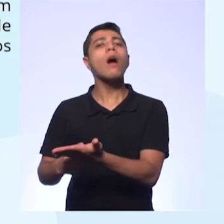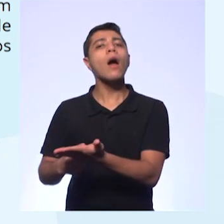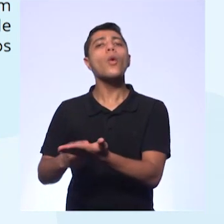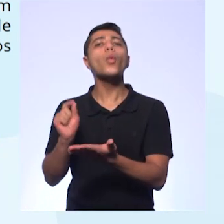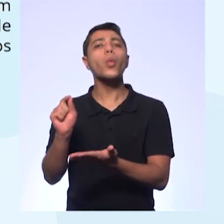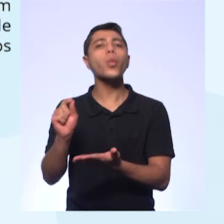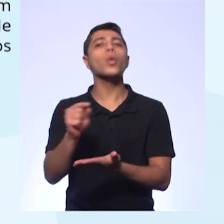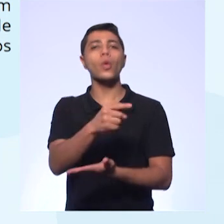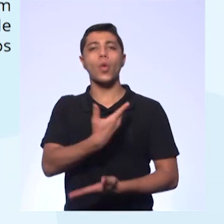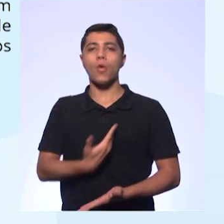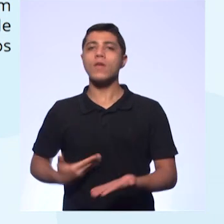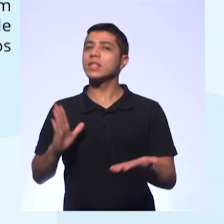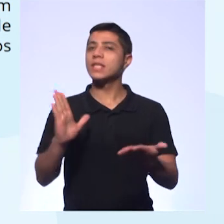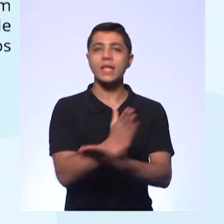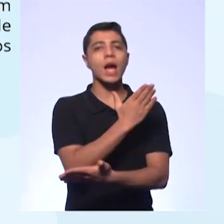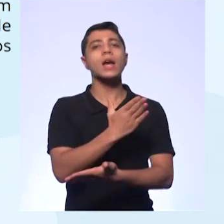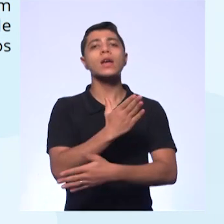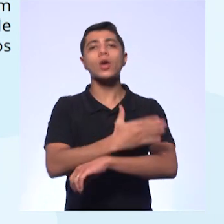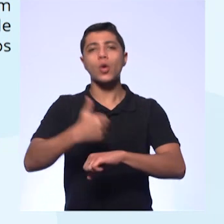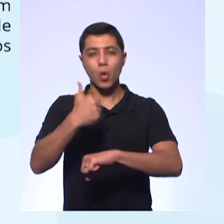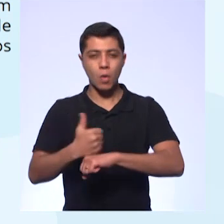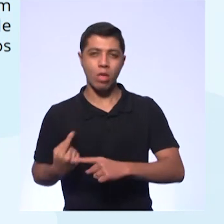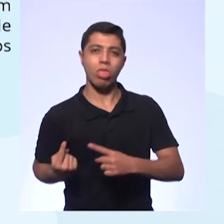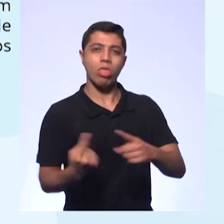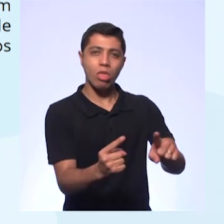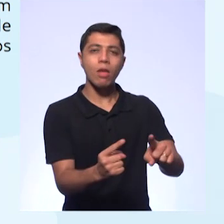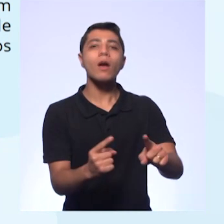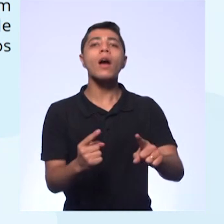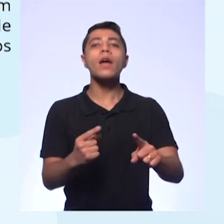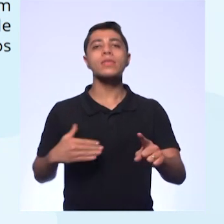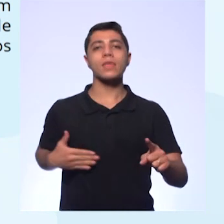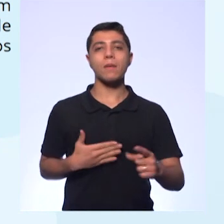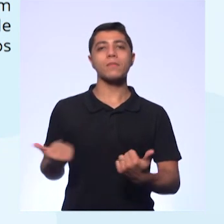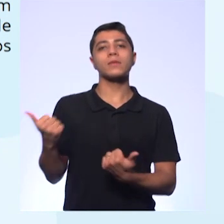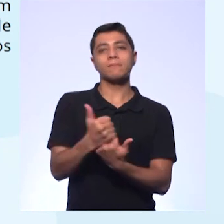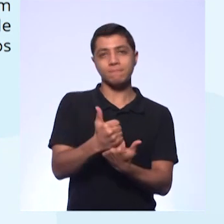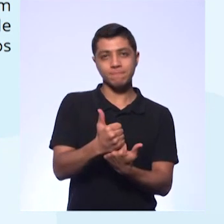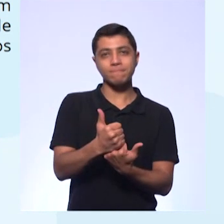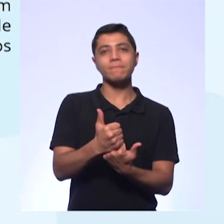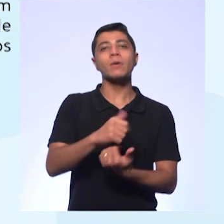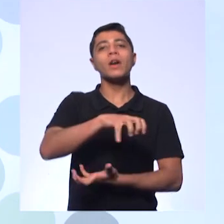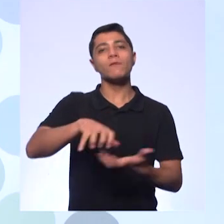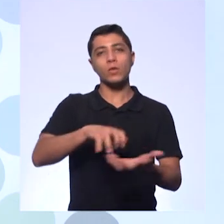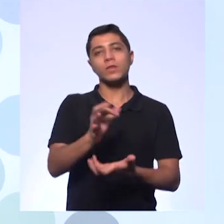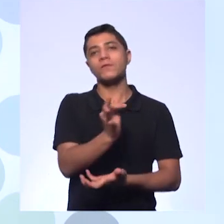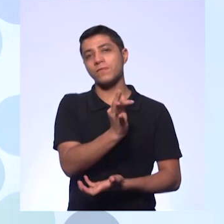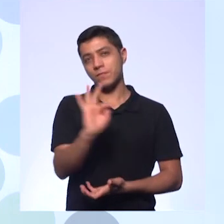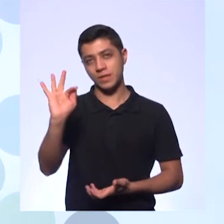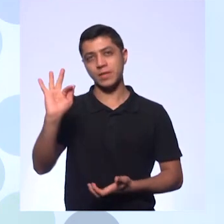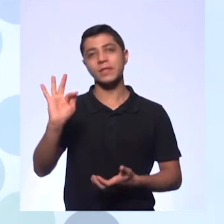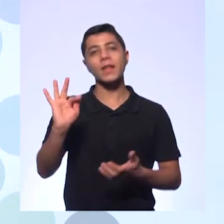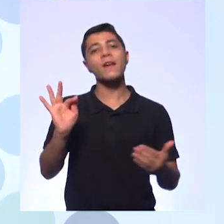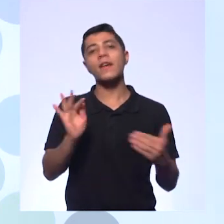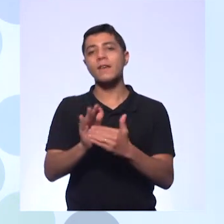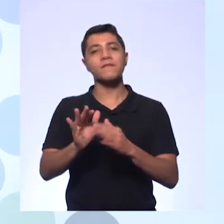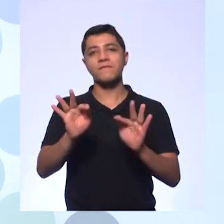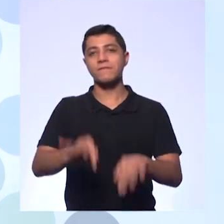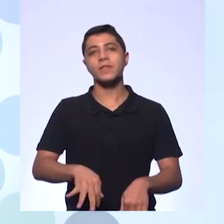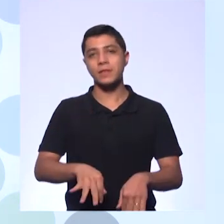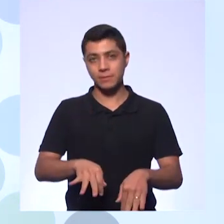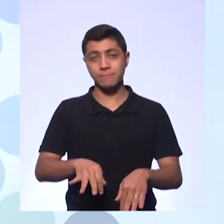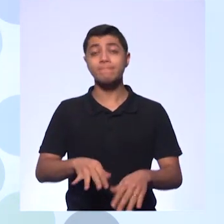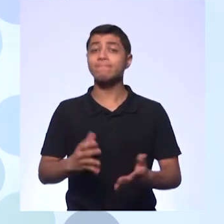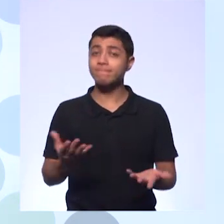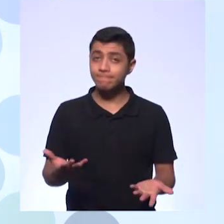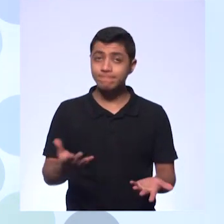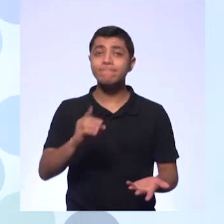os ideais burgueses da Revolução Francesa. Então, 18 Brumário é mais uma data do